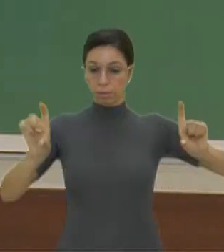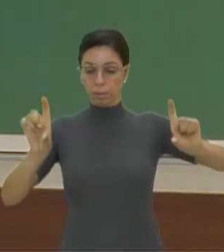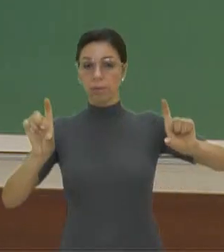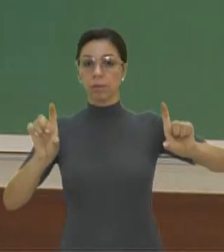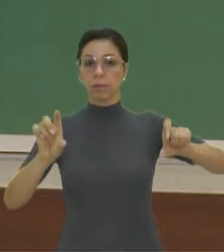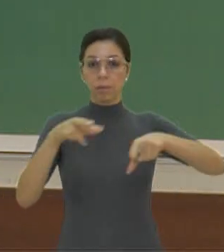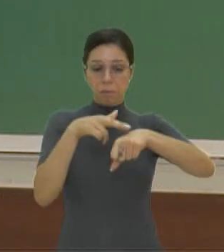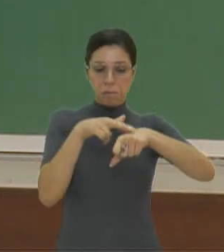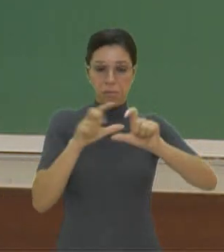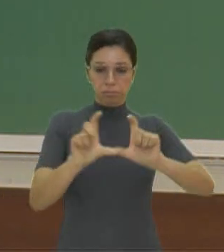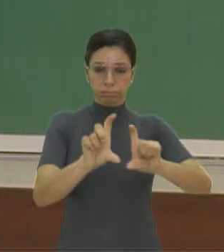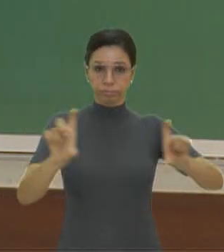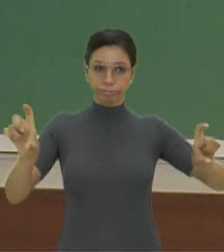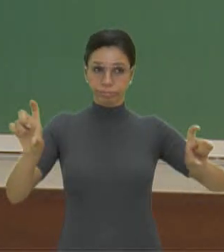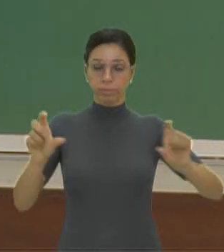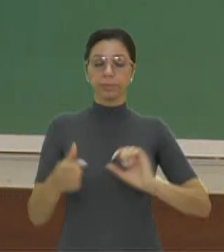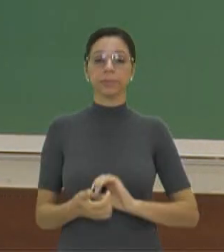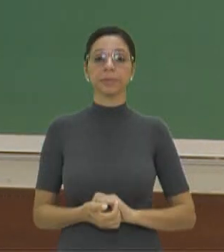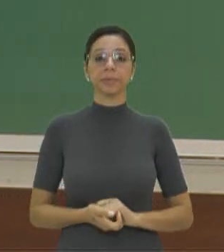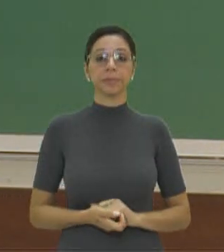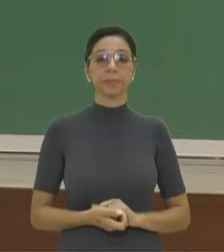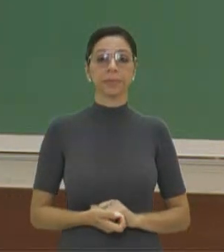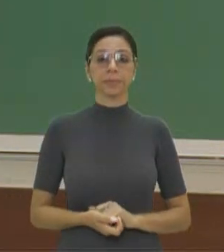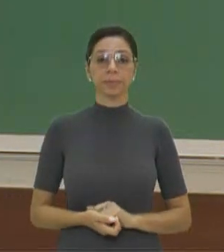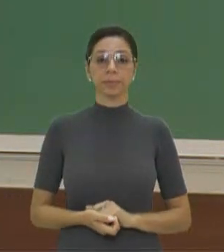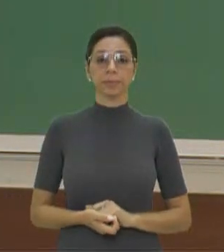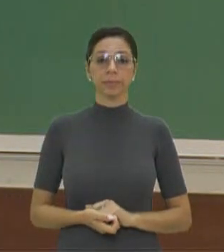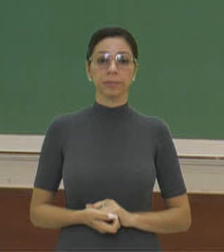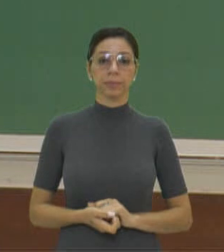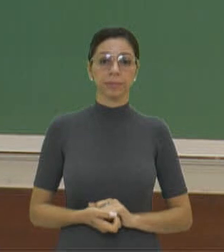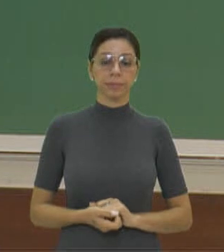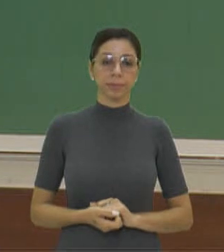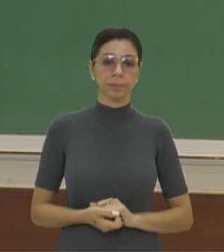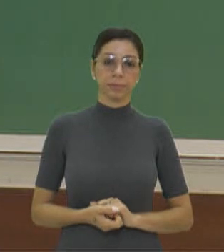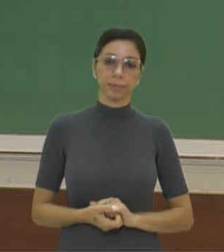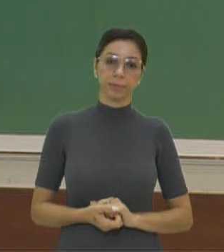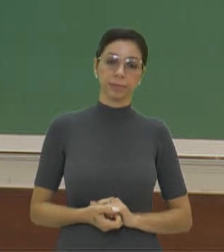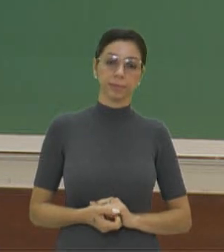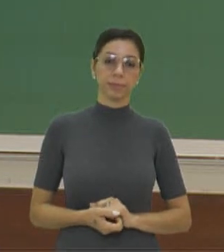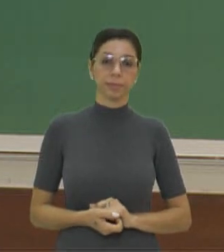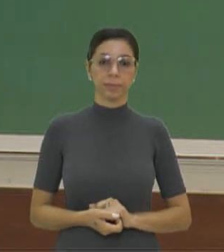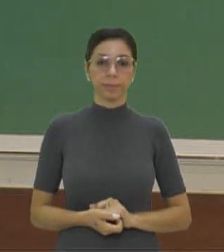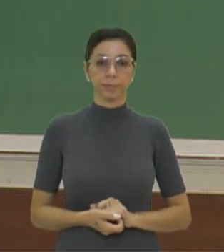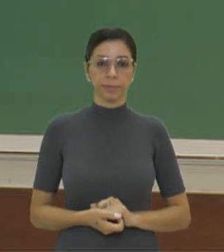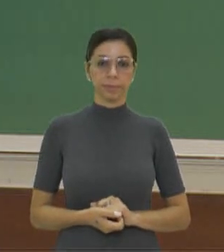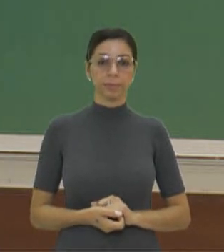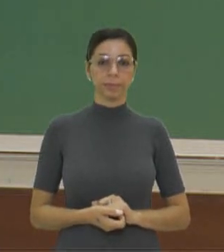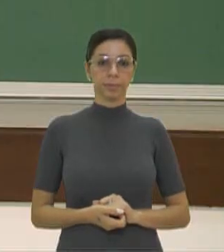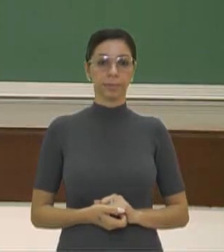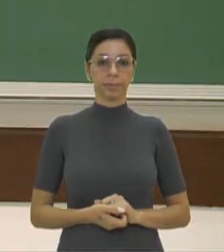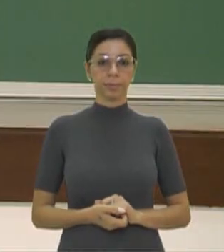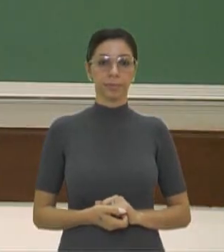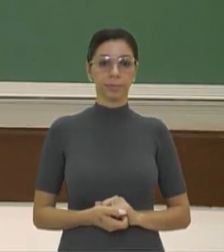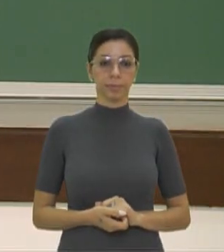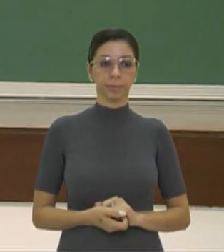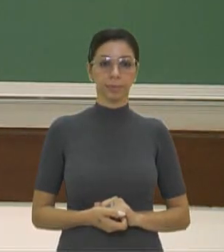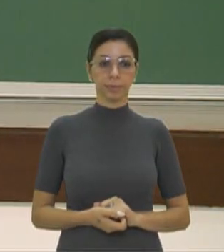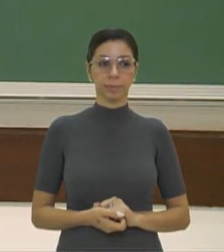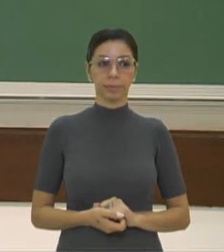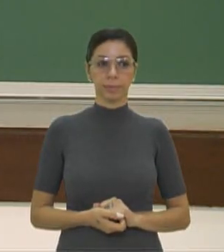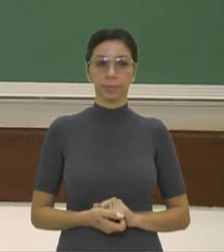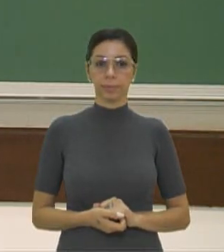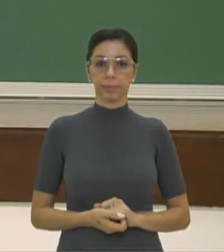Perkin accidentally discovered the first synthetic organic dye in history, that the color mauve. Ok?